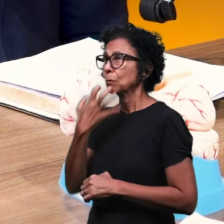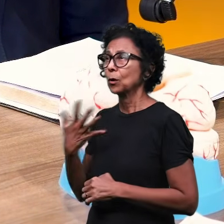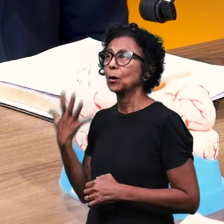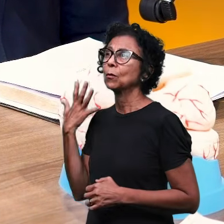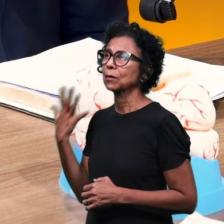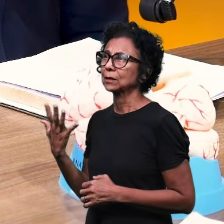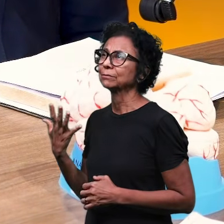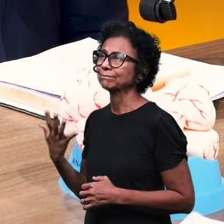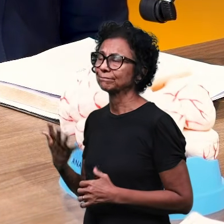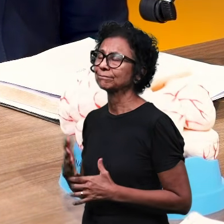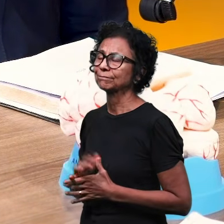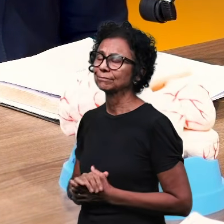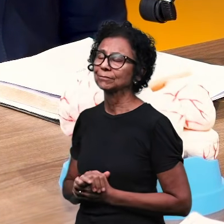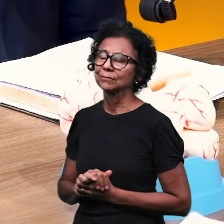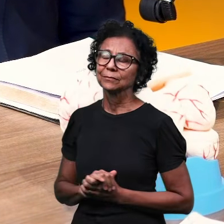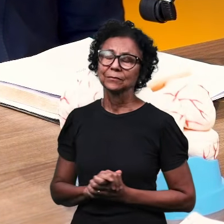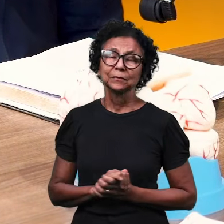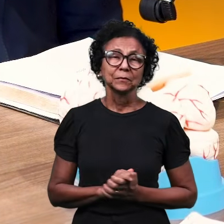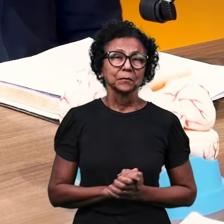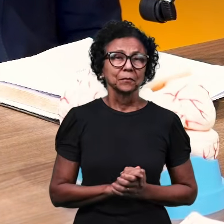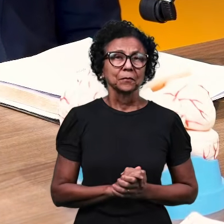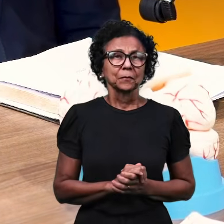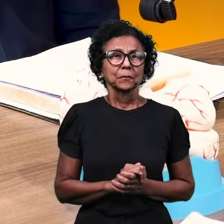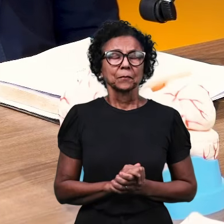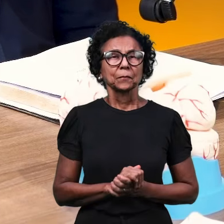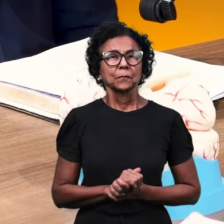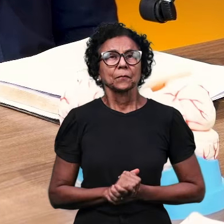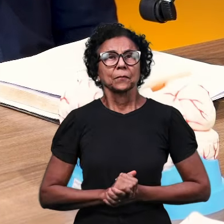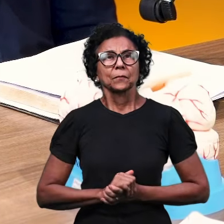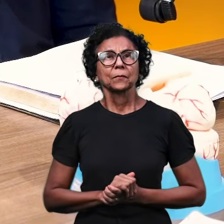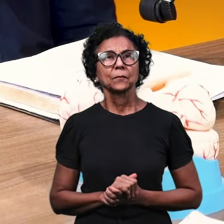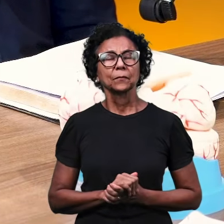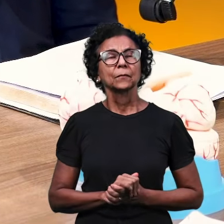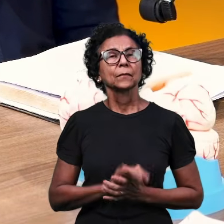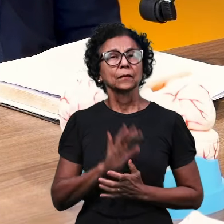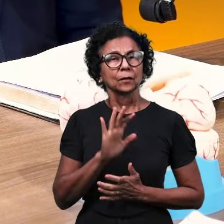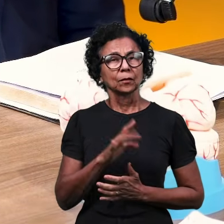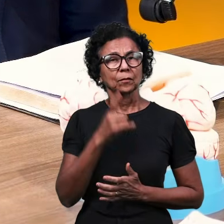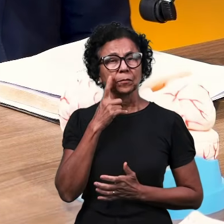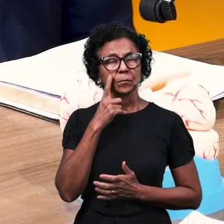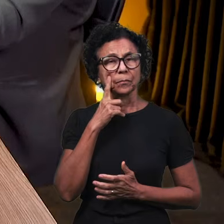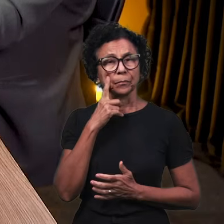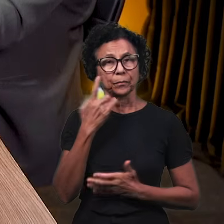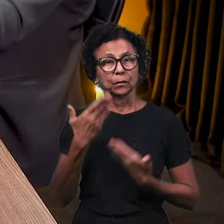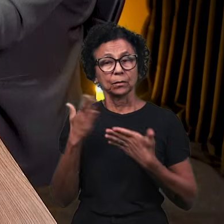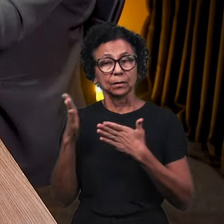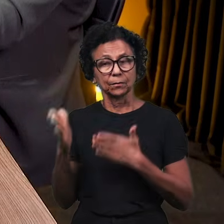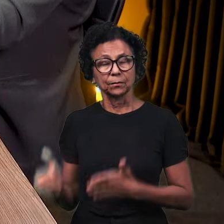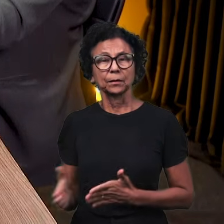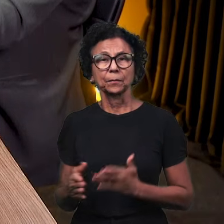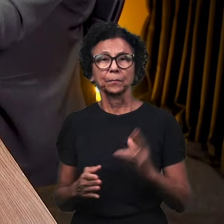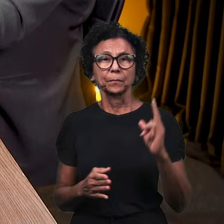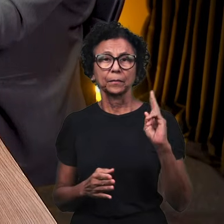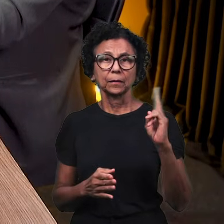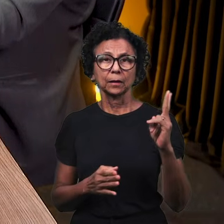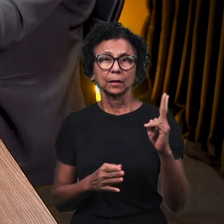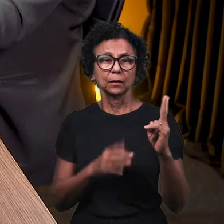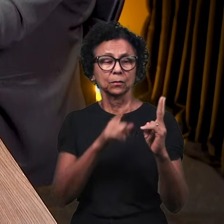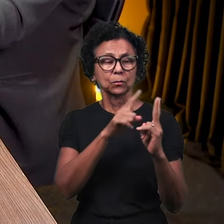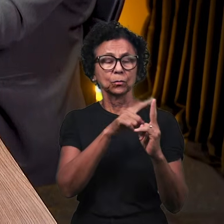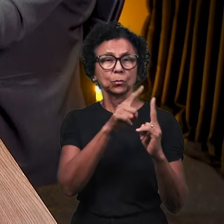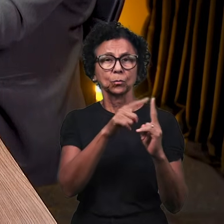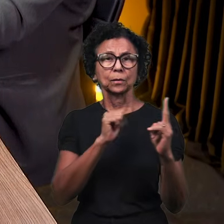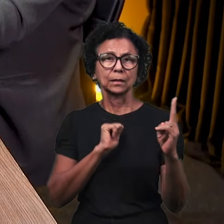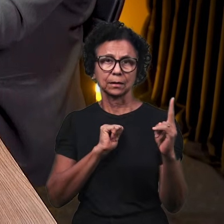muito interessante que nós vamos ver a bênção do Senhor na vida do servo, que é fiel. As duas